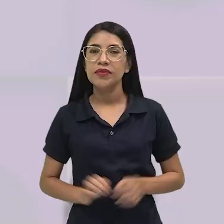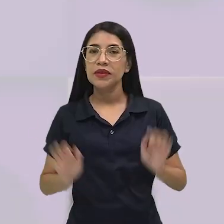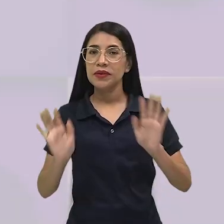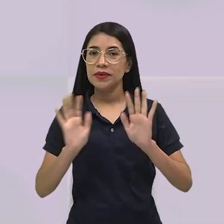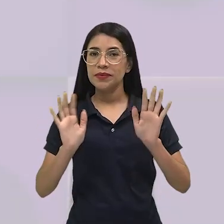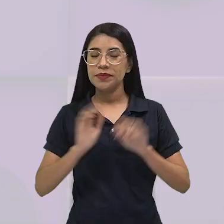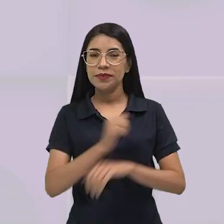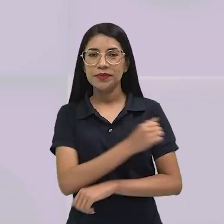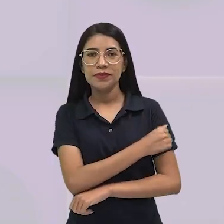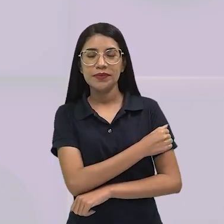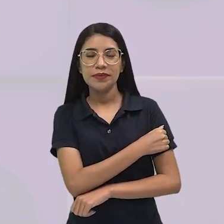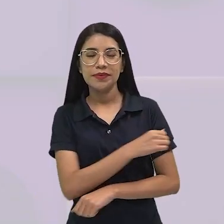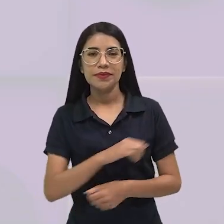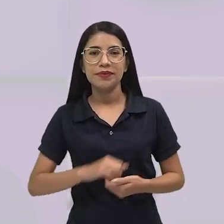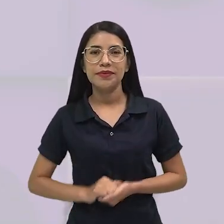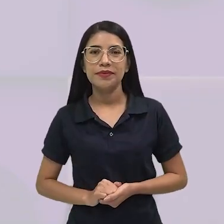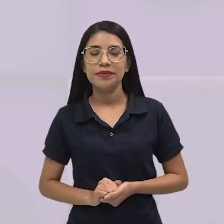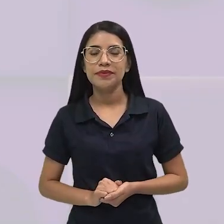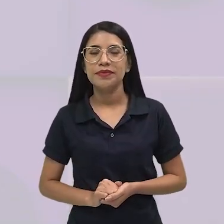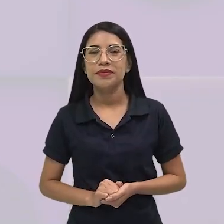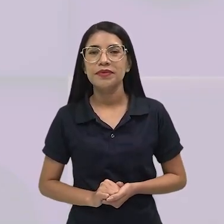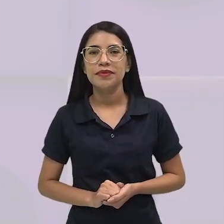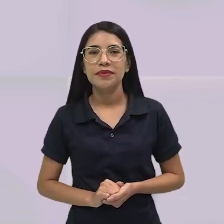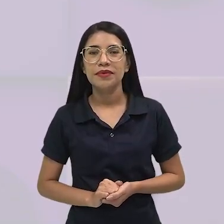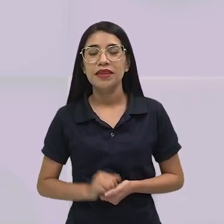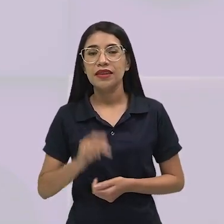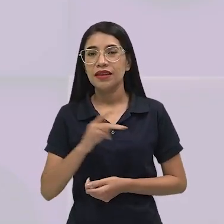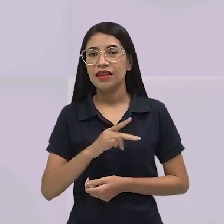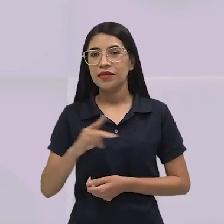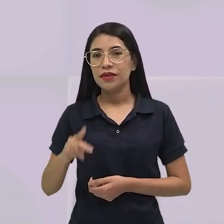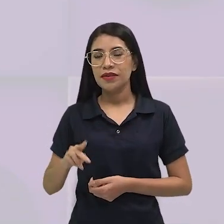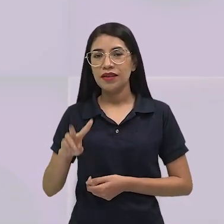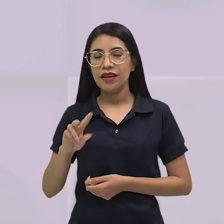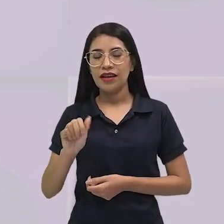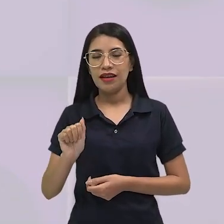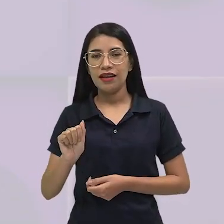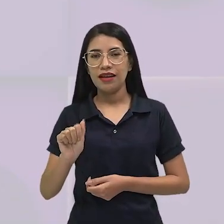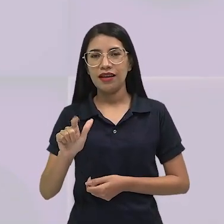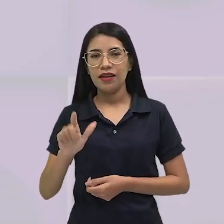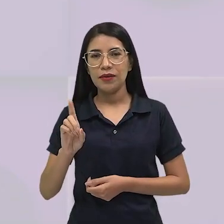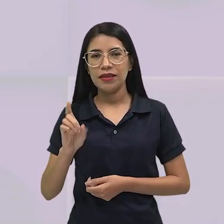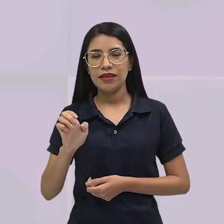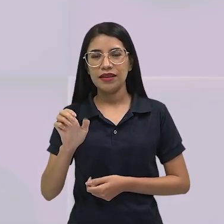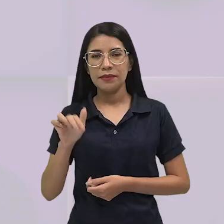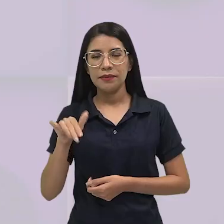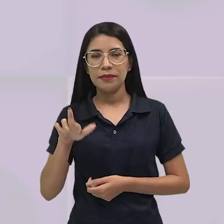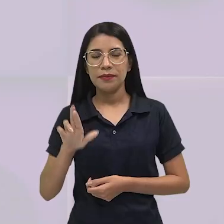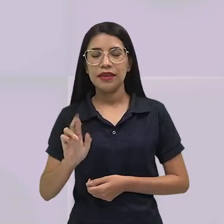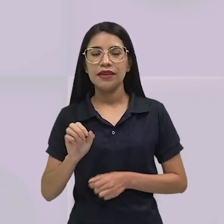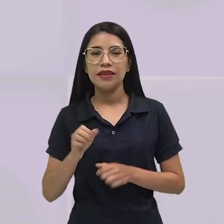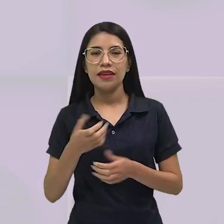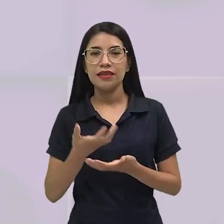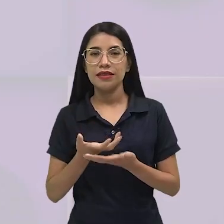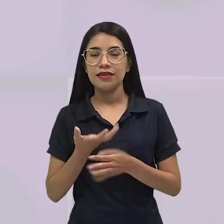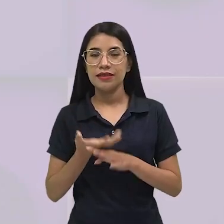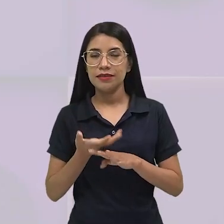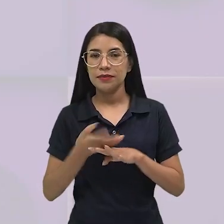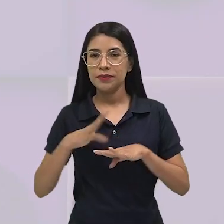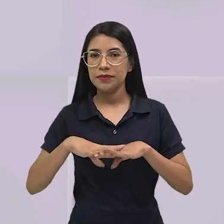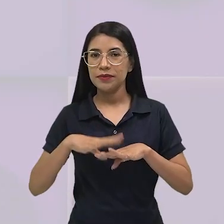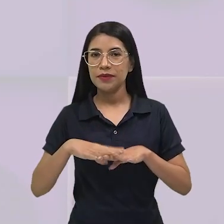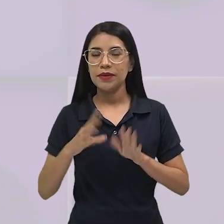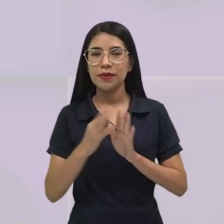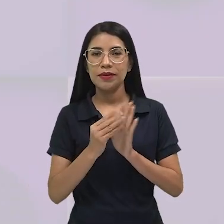meu povo! Do oitavo aninho, eu sou o professor Aldemir Malveira de Matemática. Vejamos o